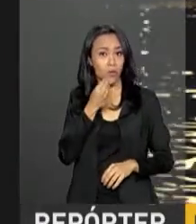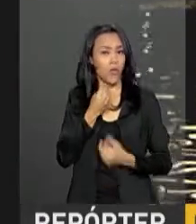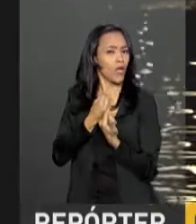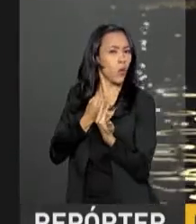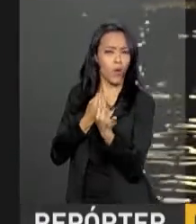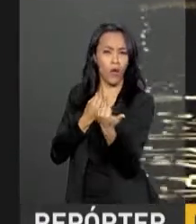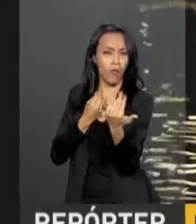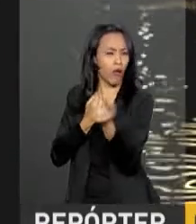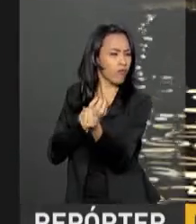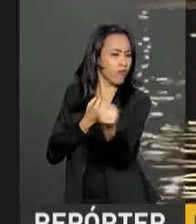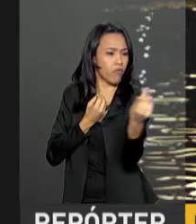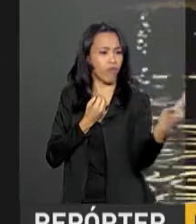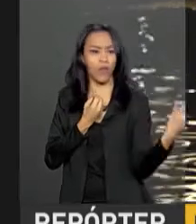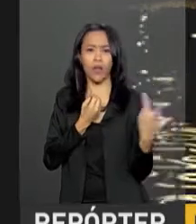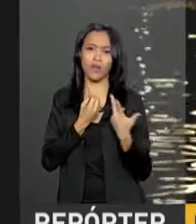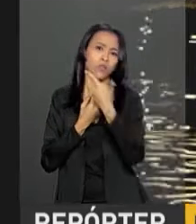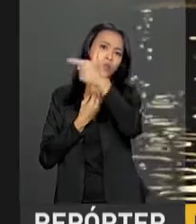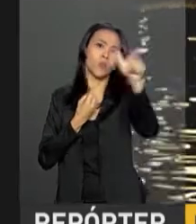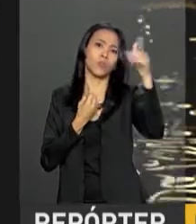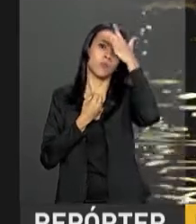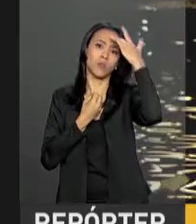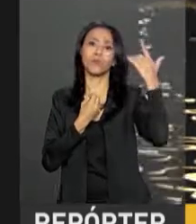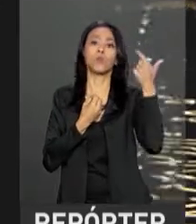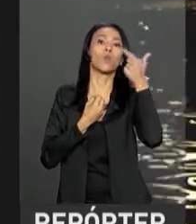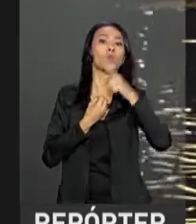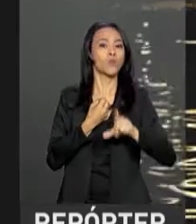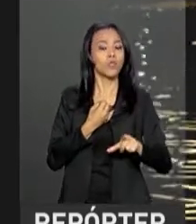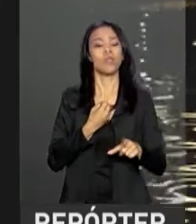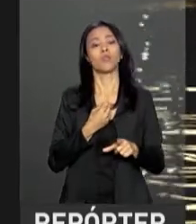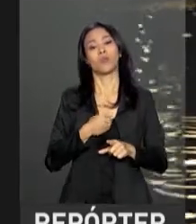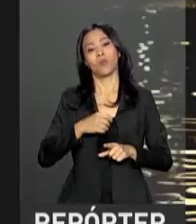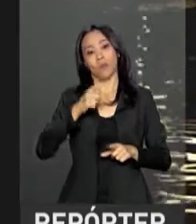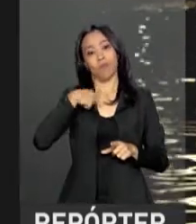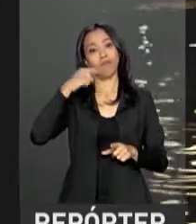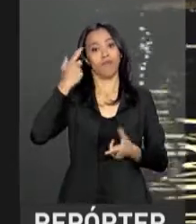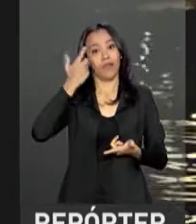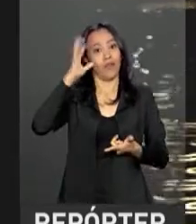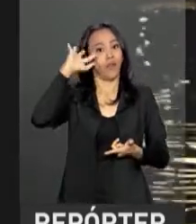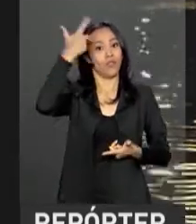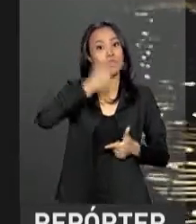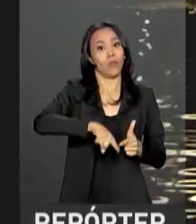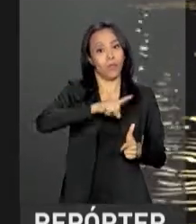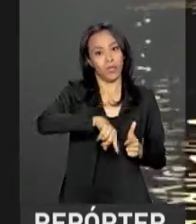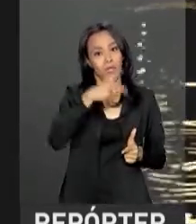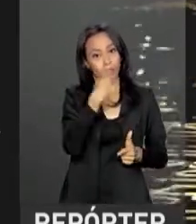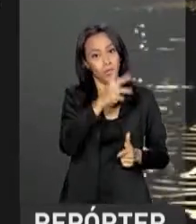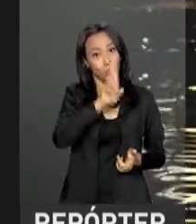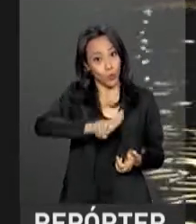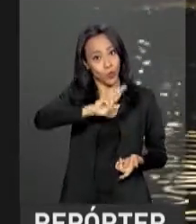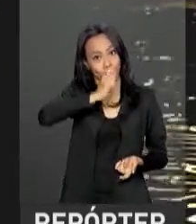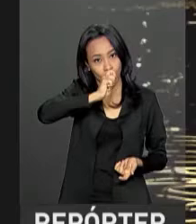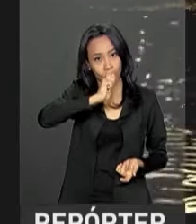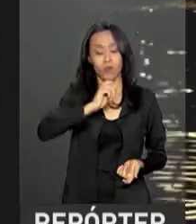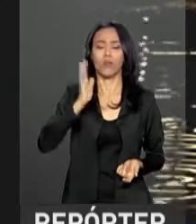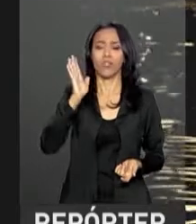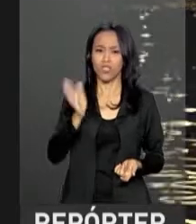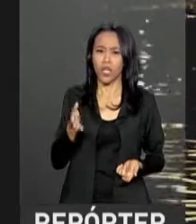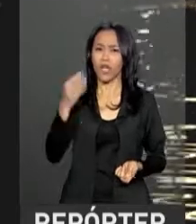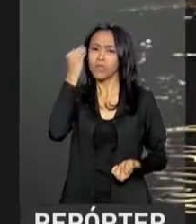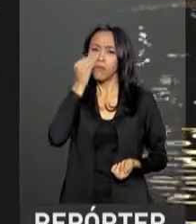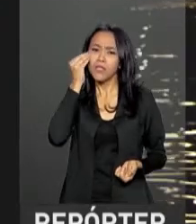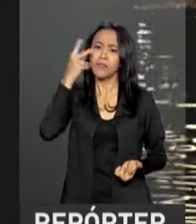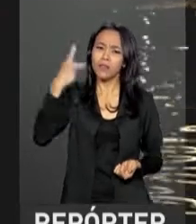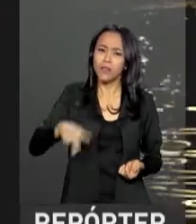brasileiros que conseguiram vencer as drogas exemplos como dele foram compartilhados com mais de 300 pessoas